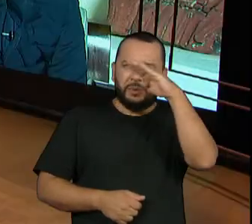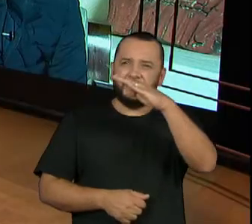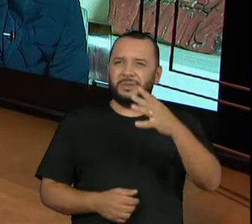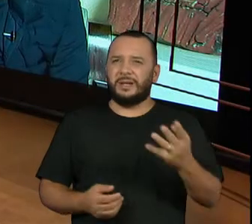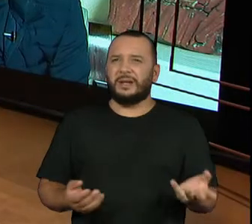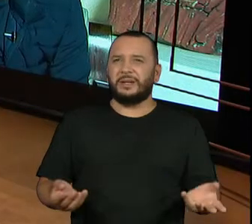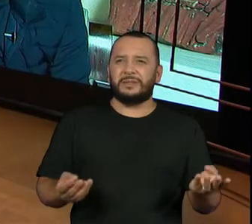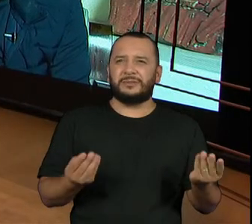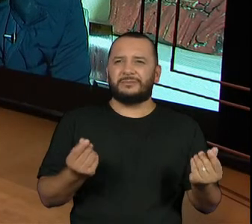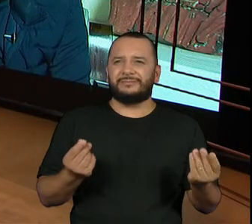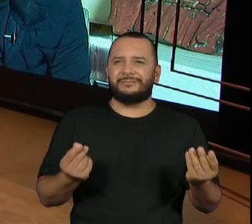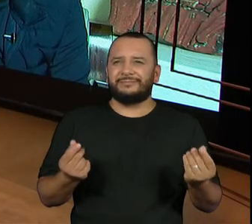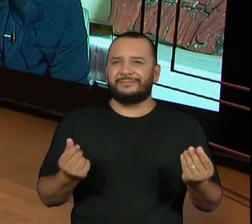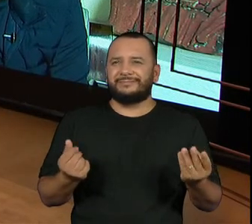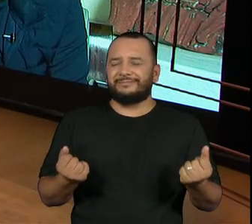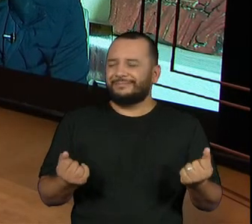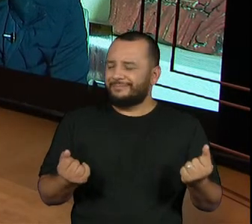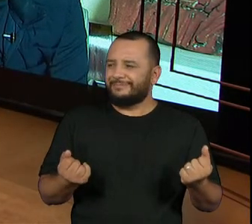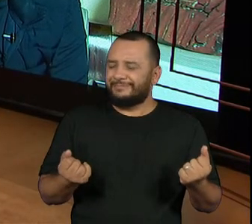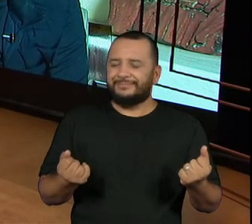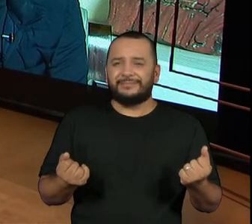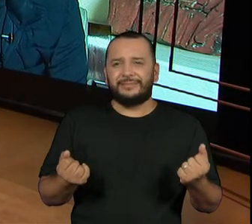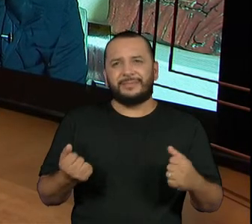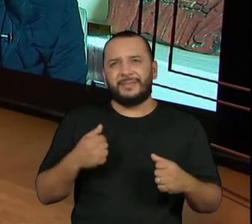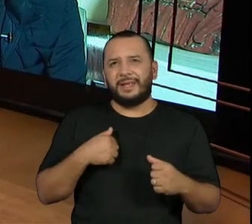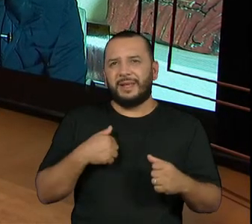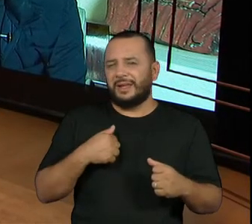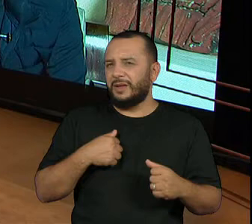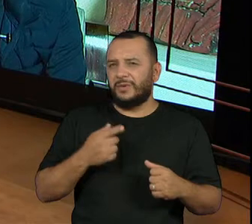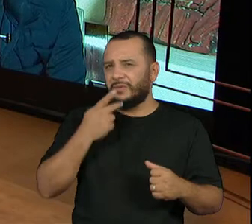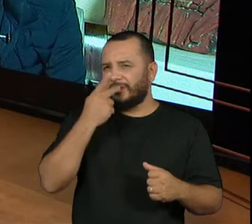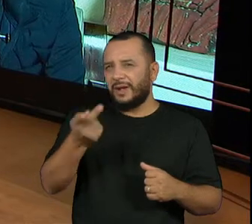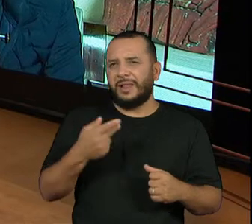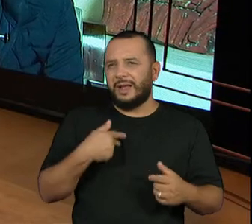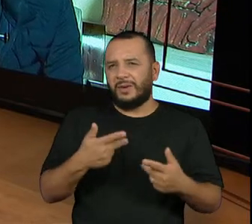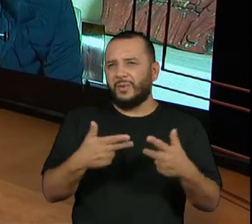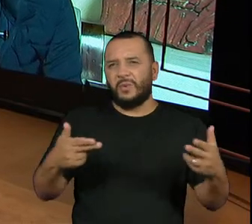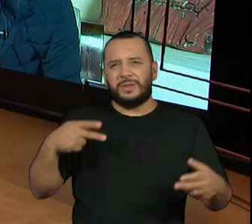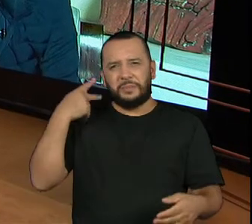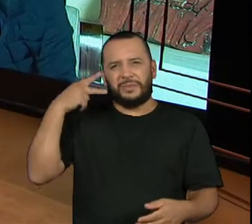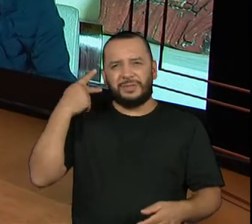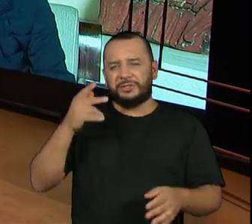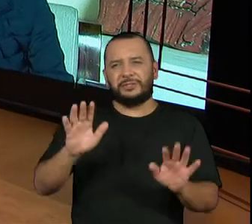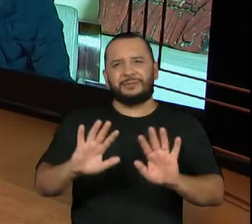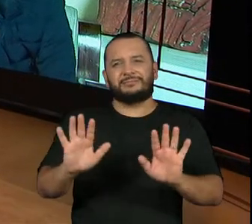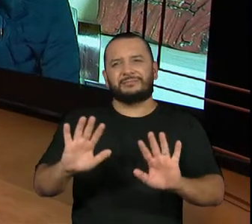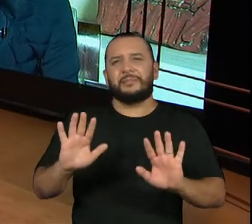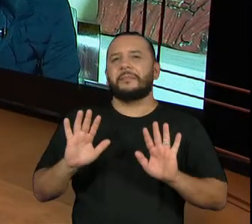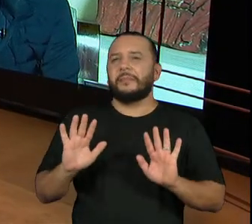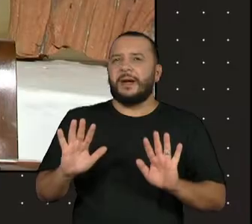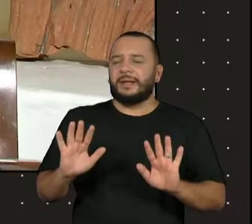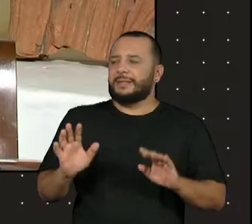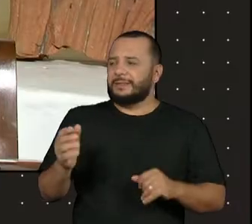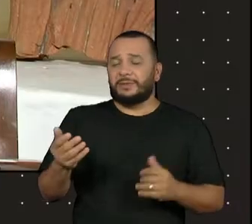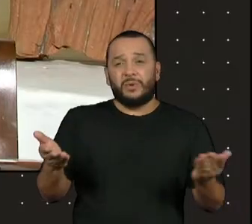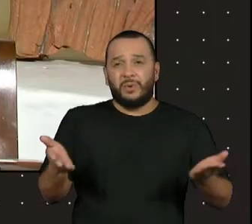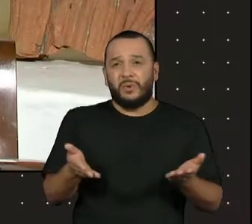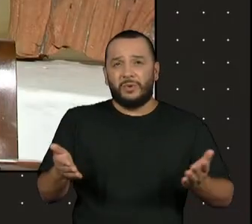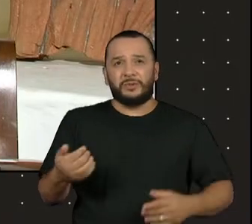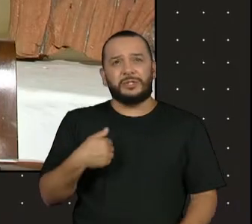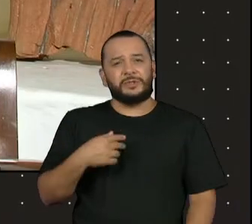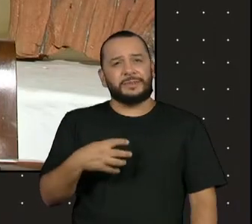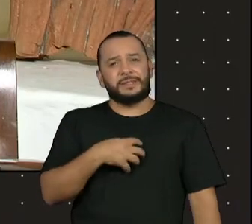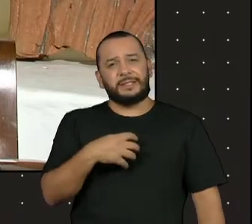Eu sei que esse programa não é político, nem eu vim aqui fazer proselitismo político, mas eu nunca senti tanta vergonha de